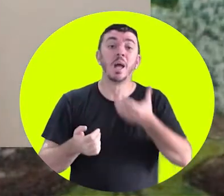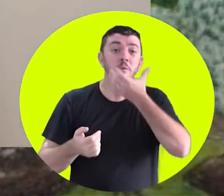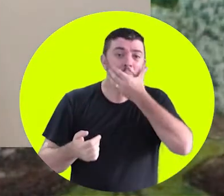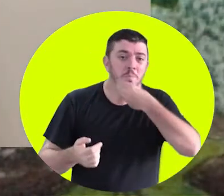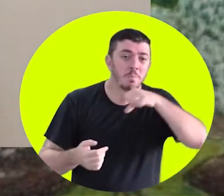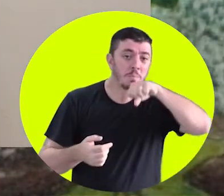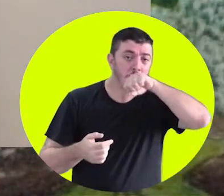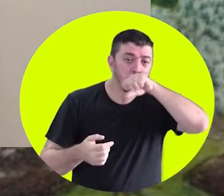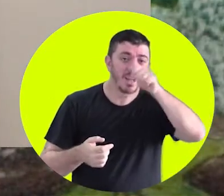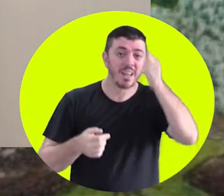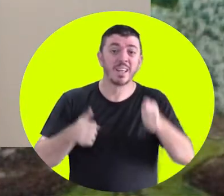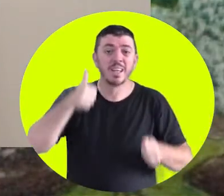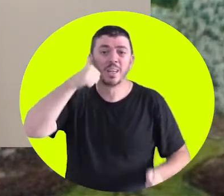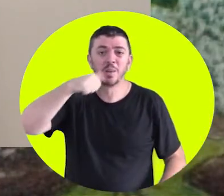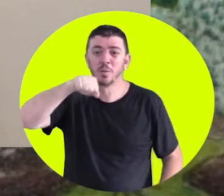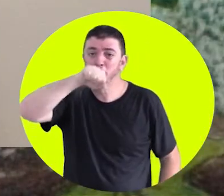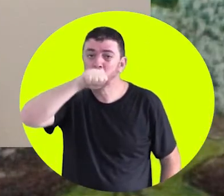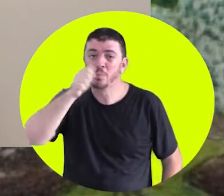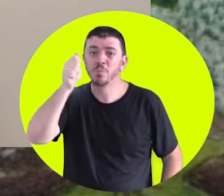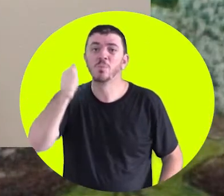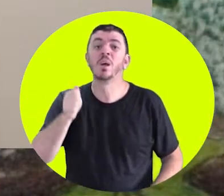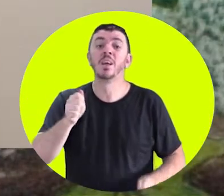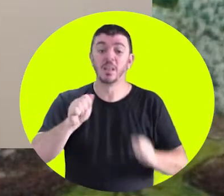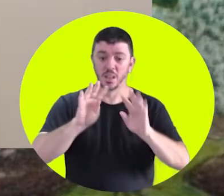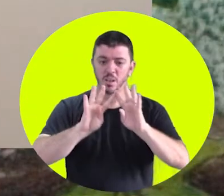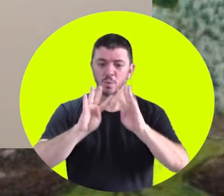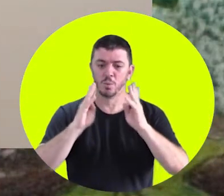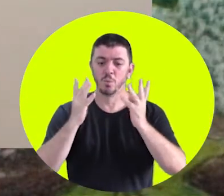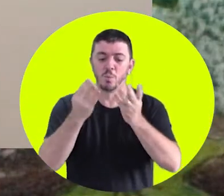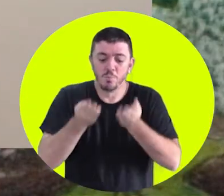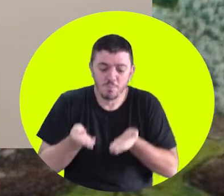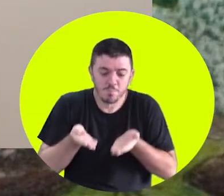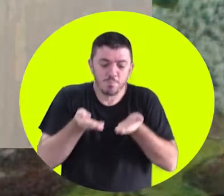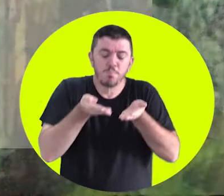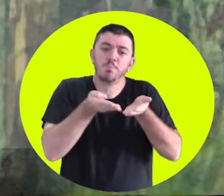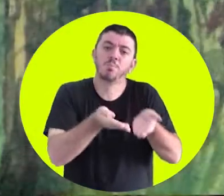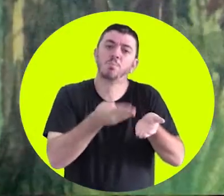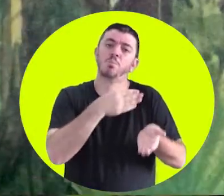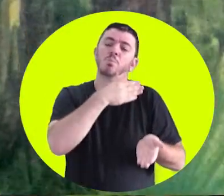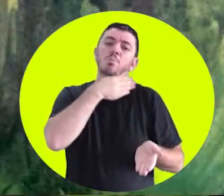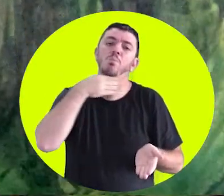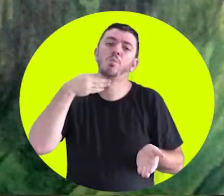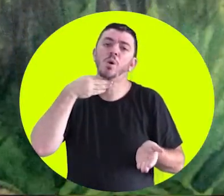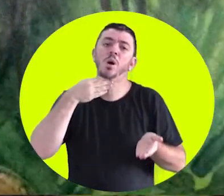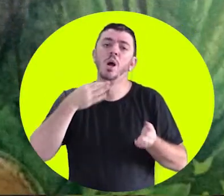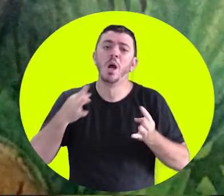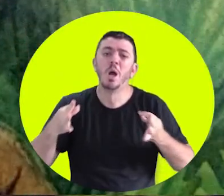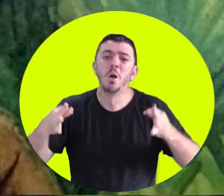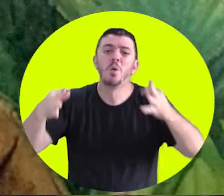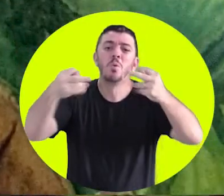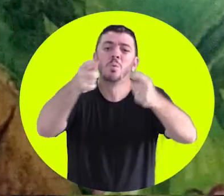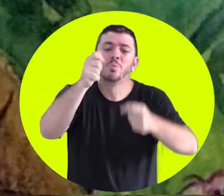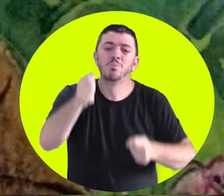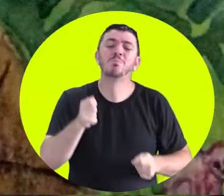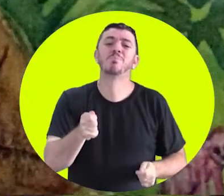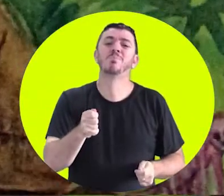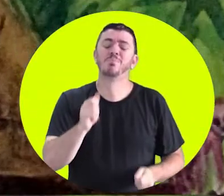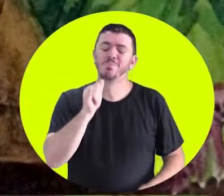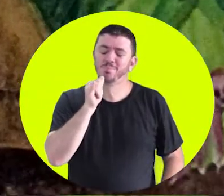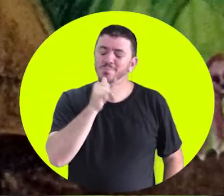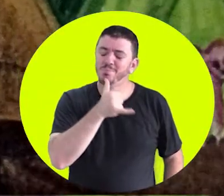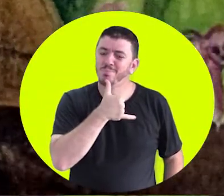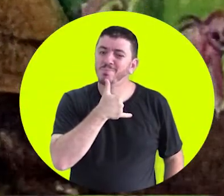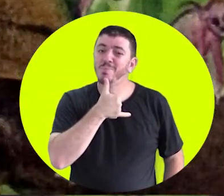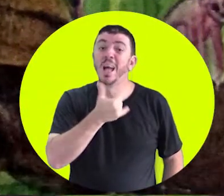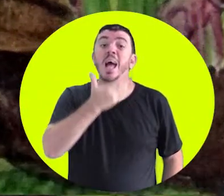menina a enterraram dentro da oca como eram de costume da tribo. Todos na aldeia sentiram muita falta de Mani. E até seu pai ficou